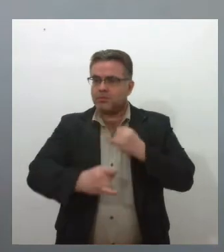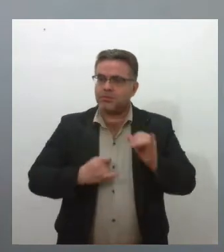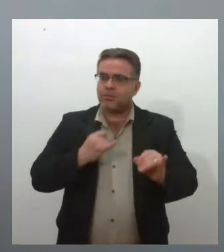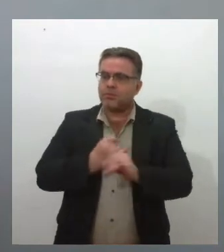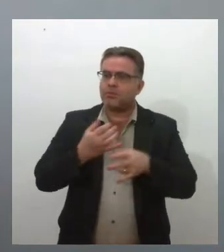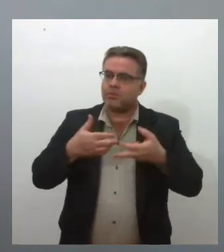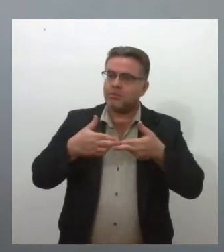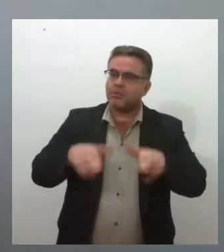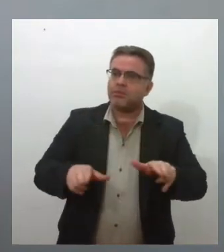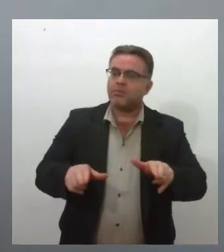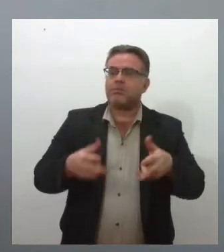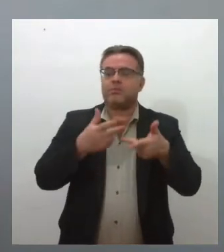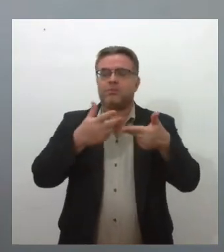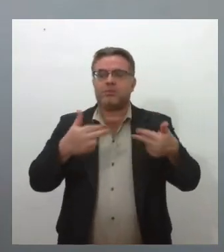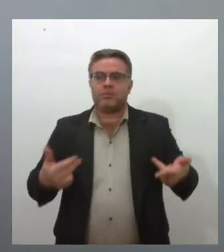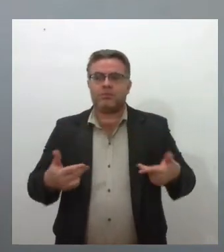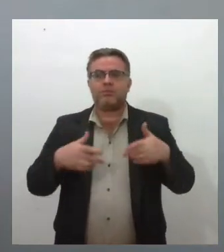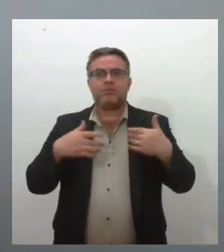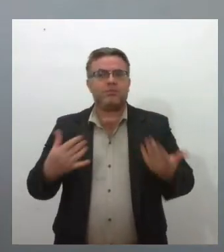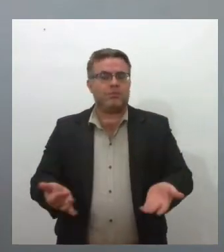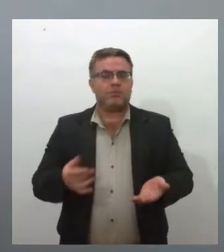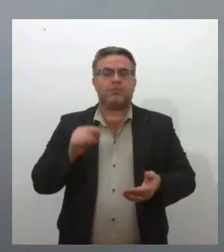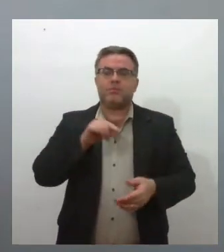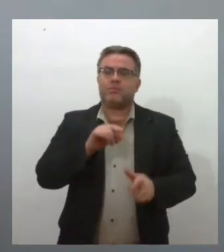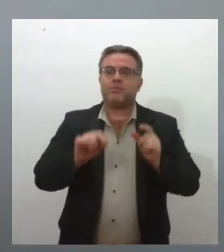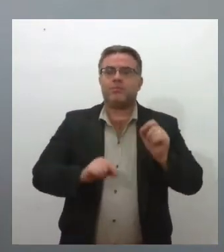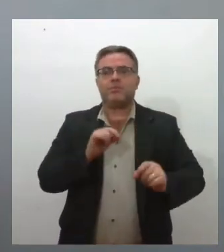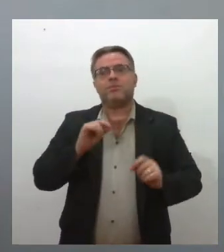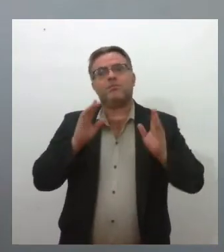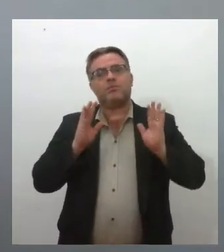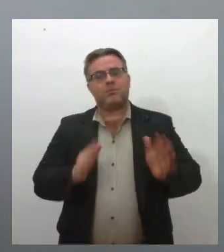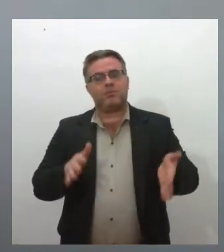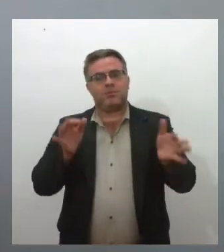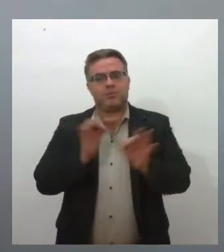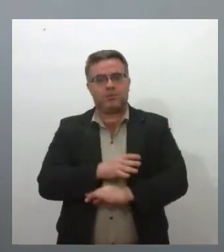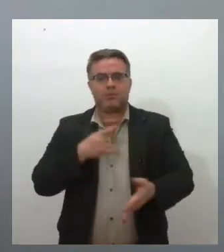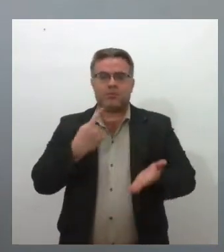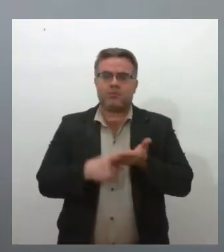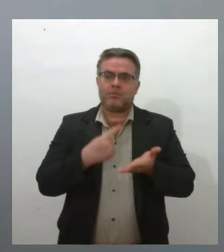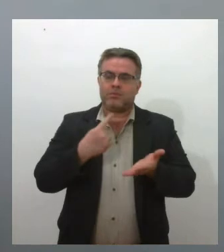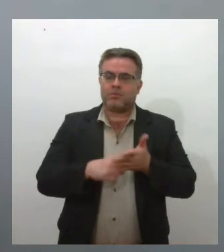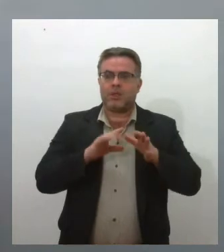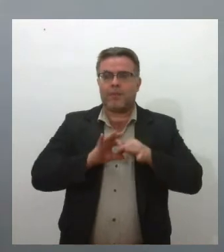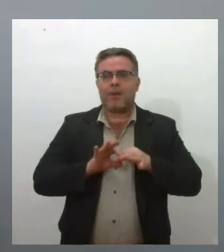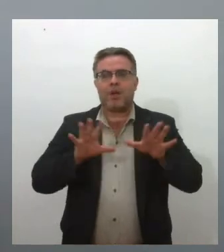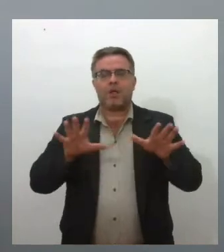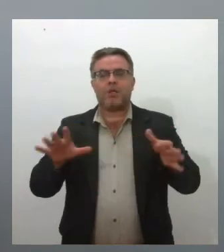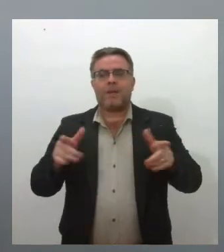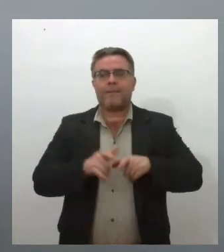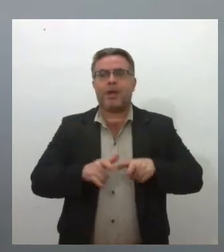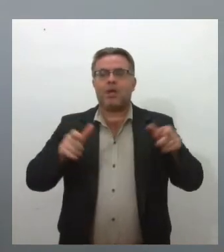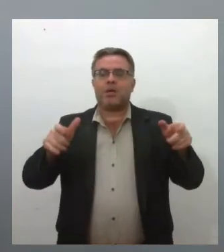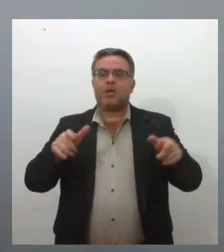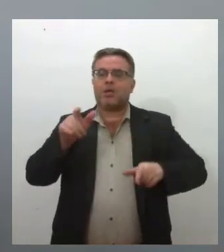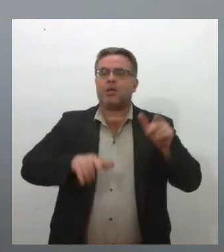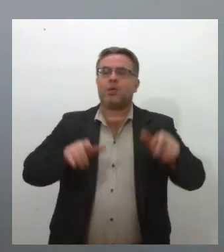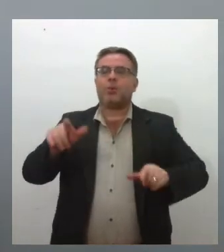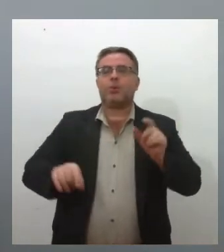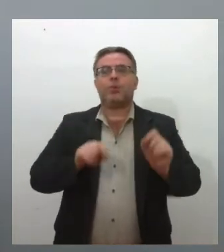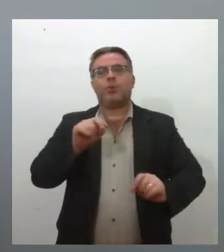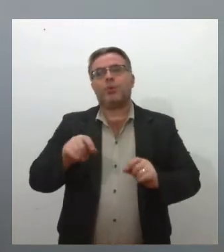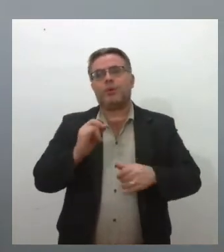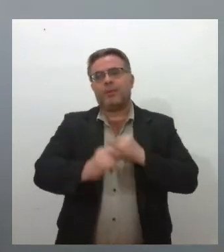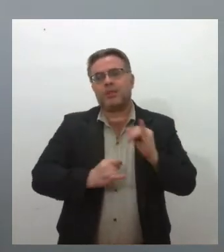resolver muitos serviços. A Receita, vocês já sabem, a Receita disponibiliza uma grande maioria dos serviços pela